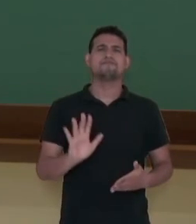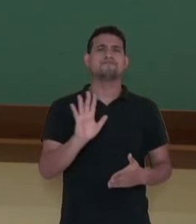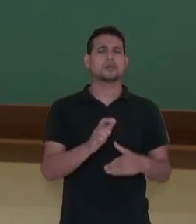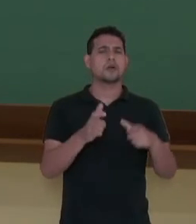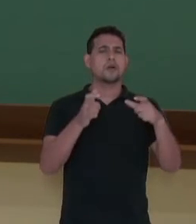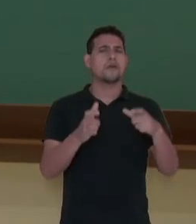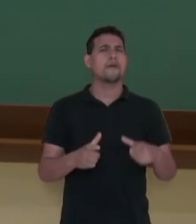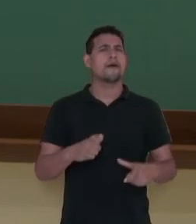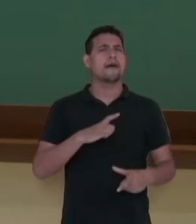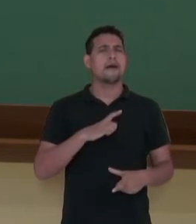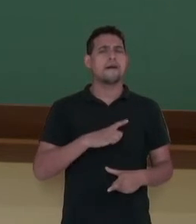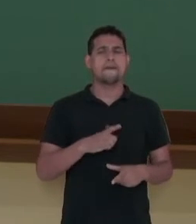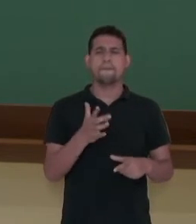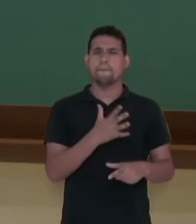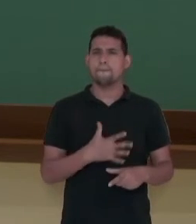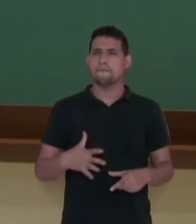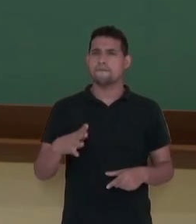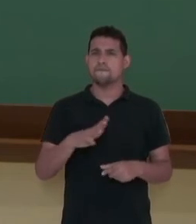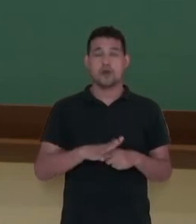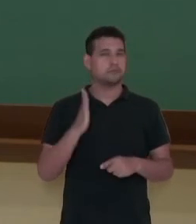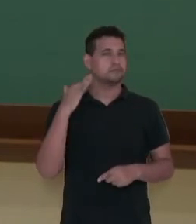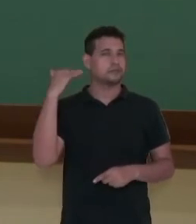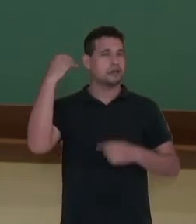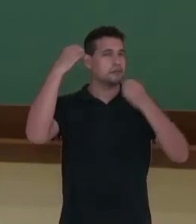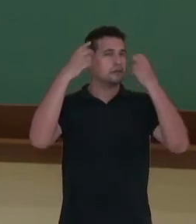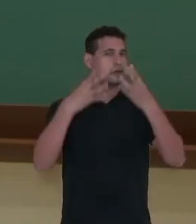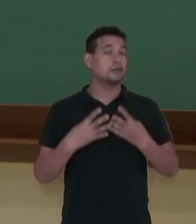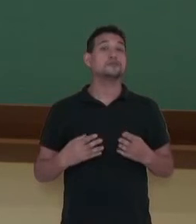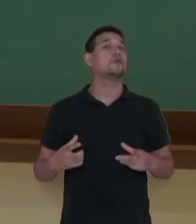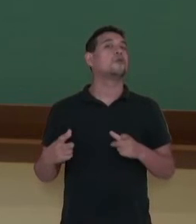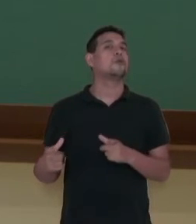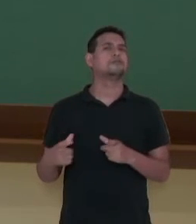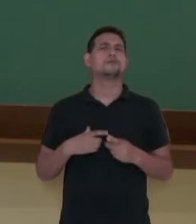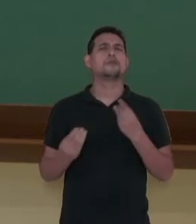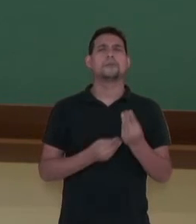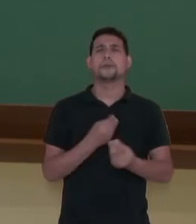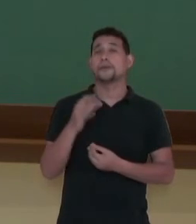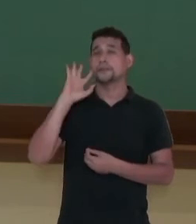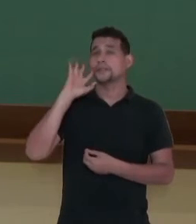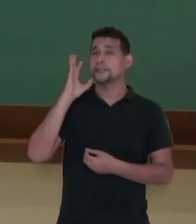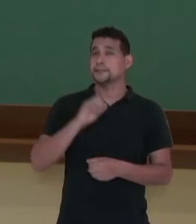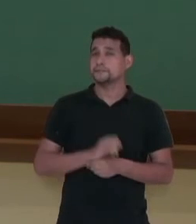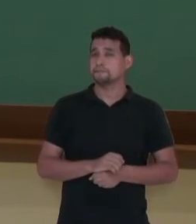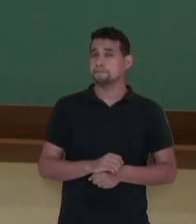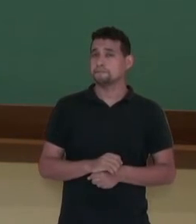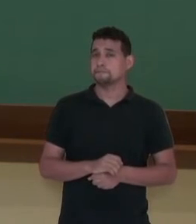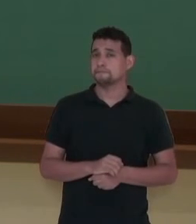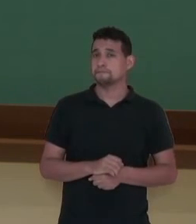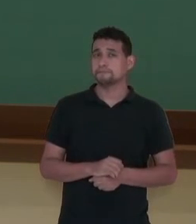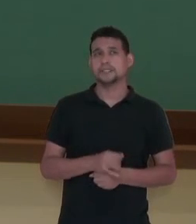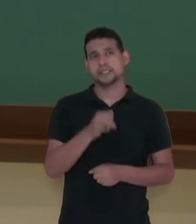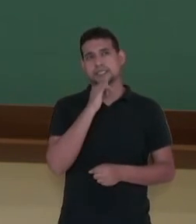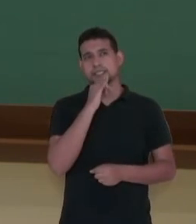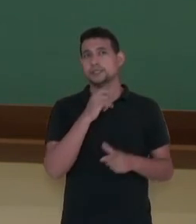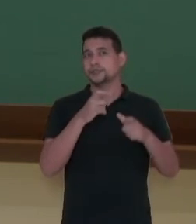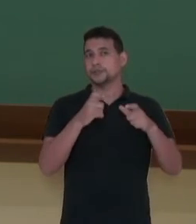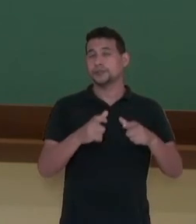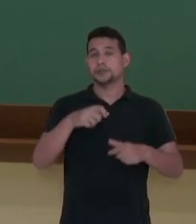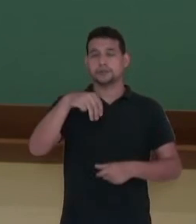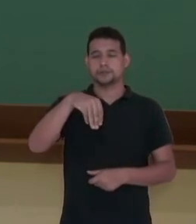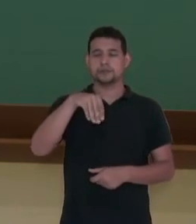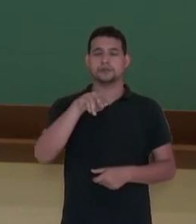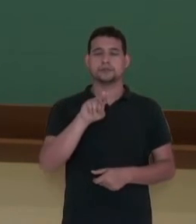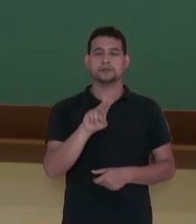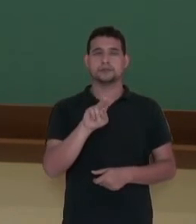se desenvolvem os sucessos narrados, os acontecimentos? Em um muelle. Então, toda a